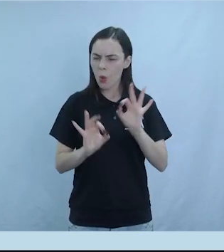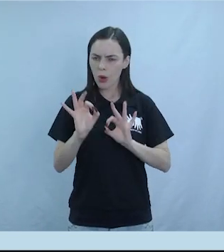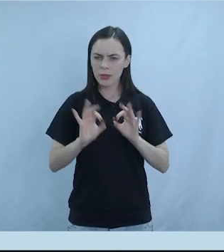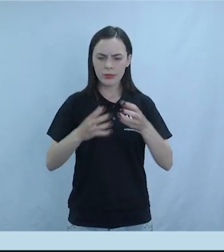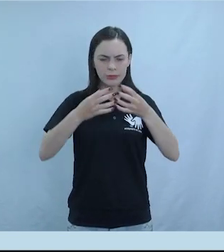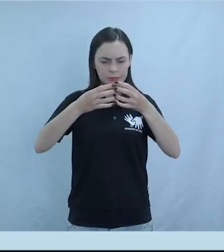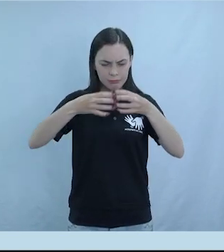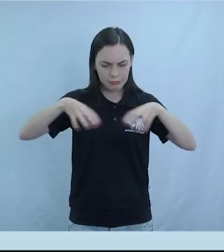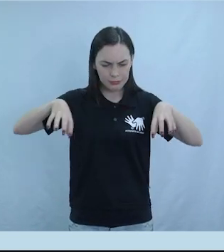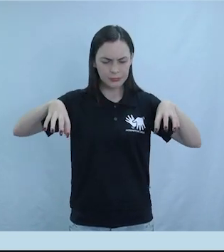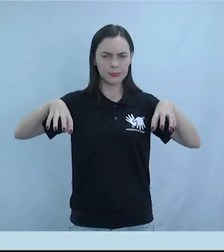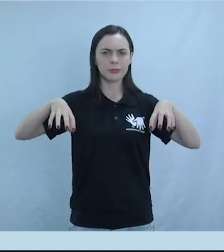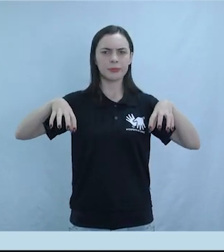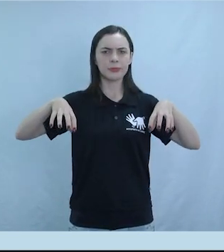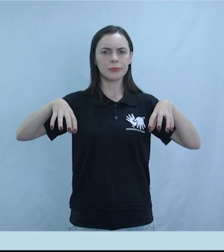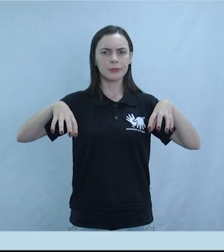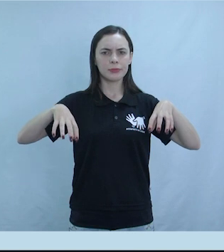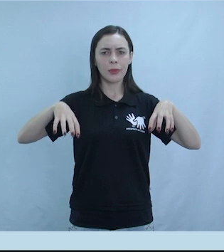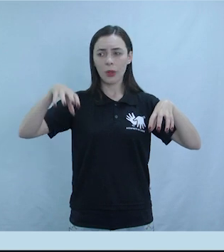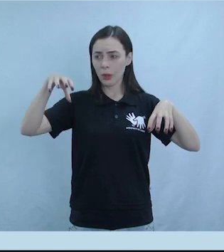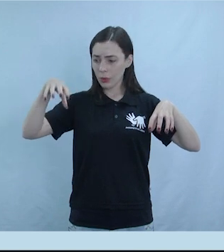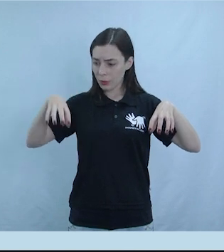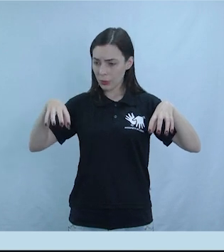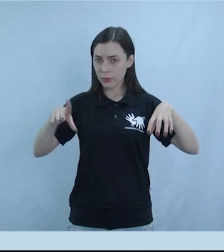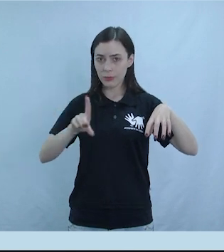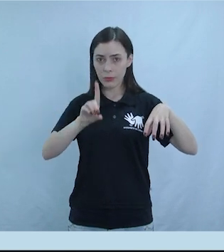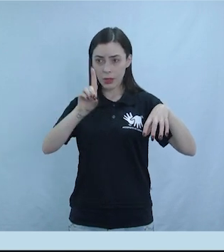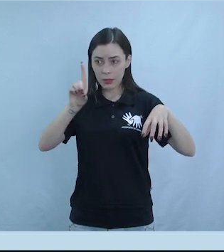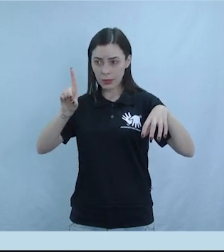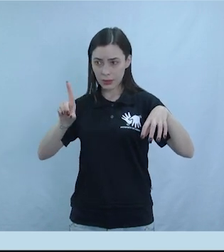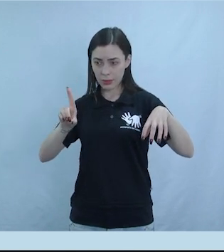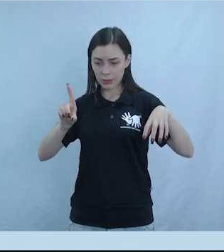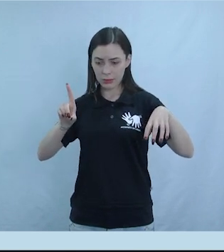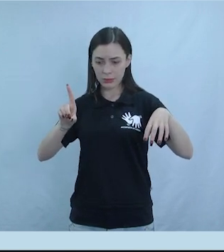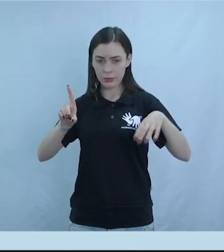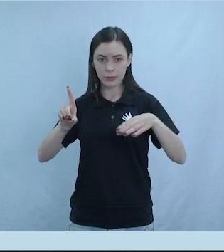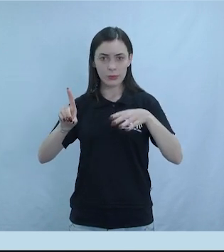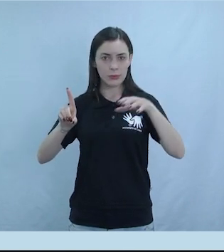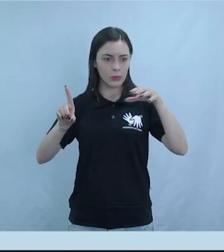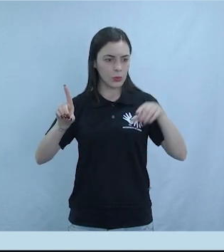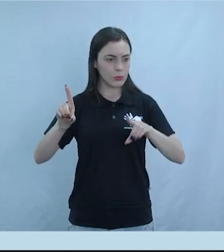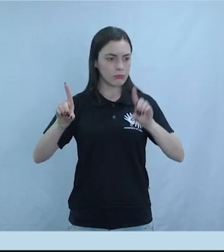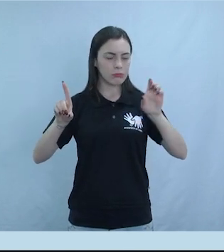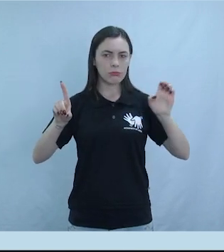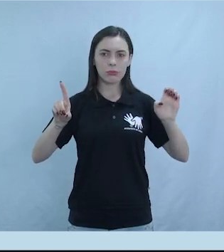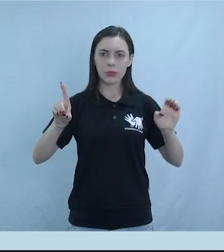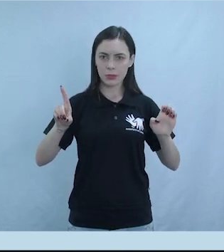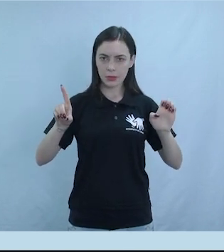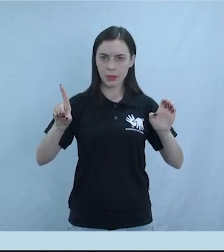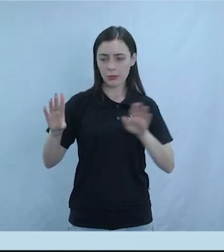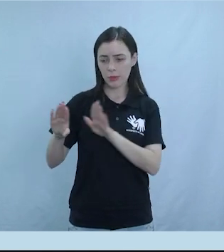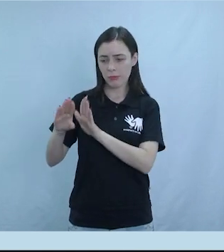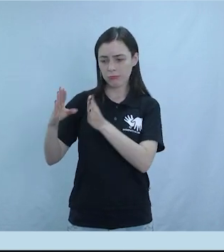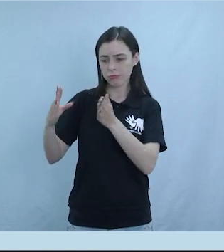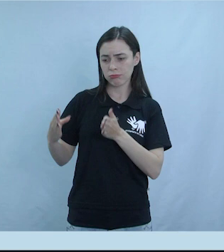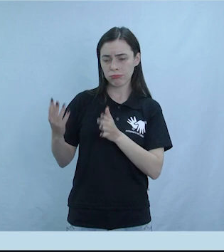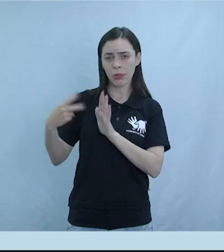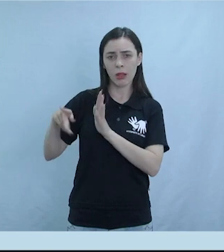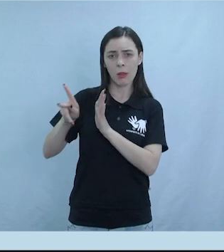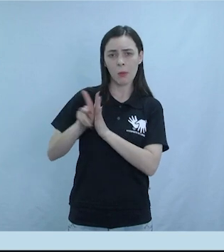em dois grupos, ficando numa mesa só quem usasse a mão